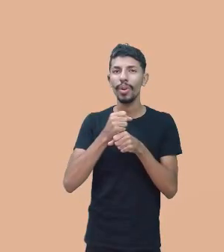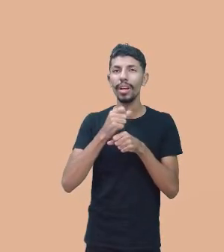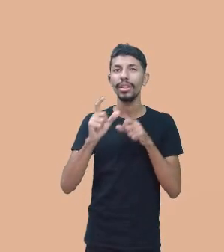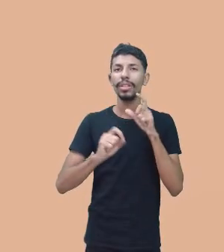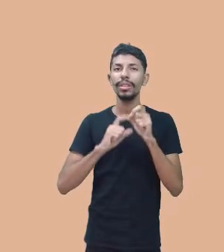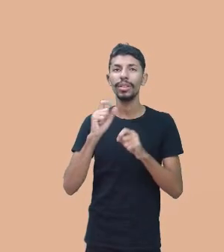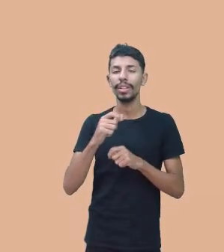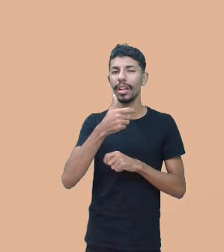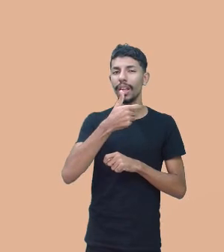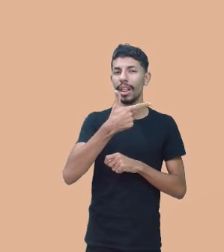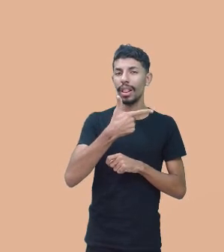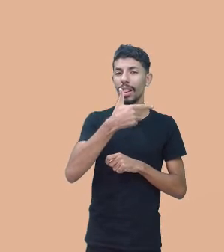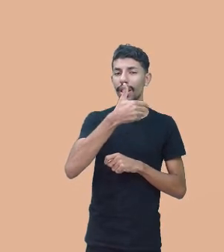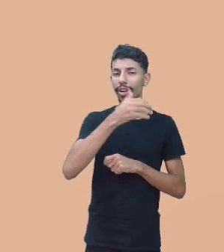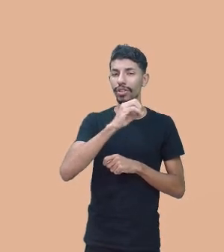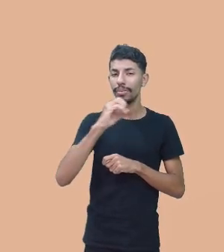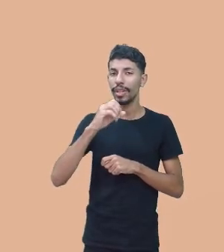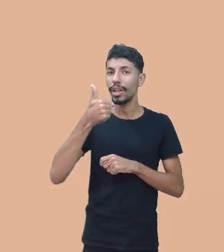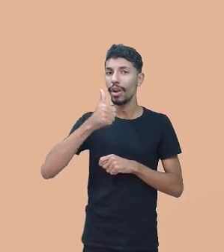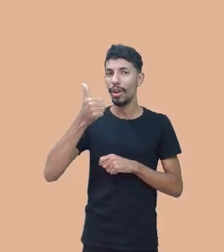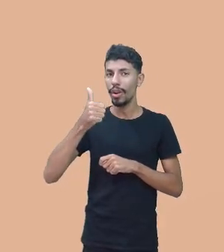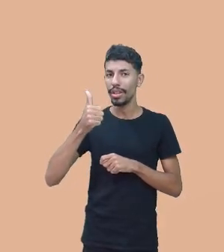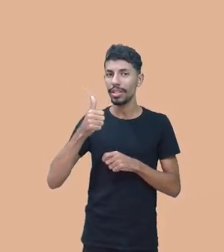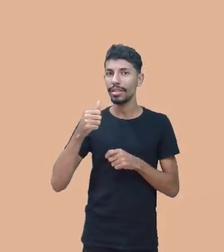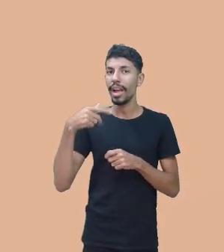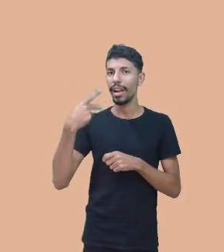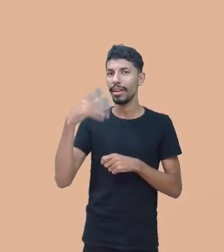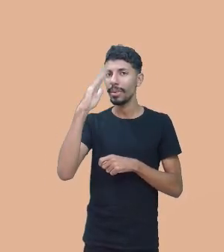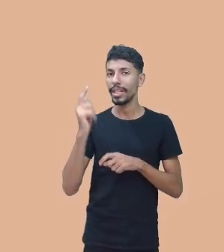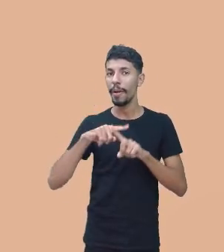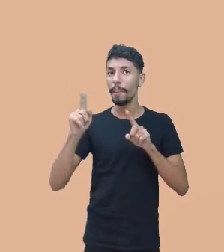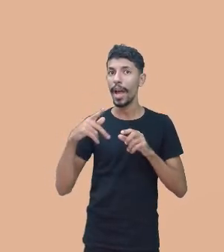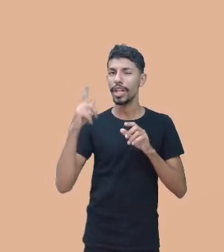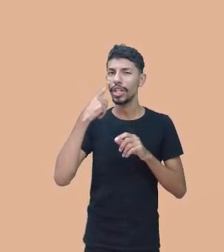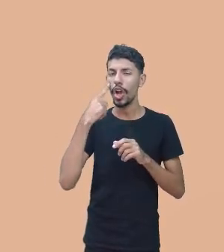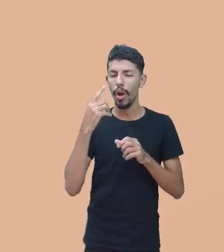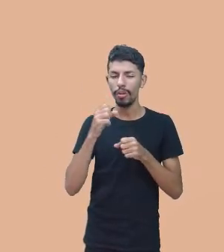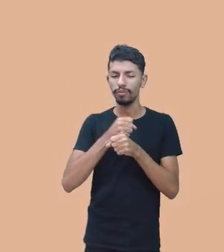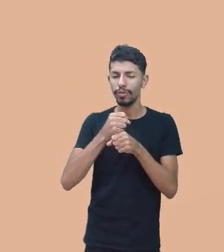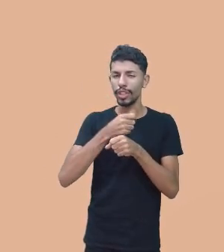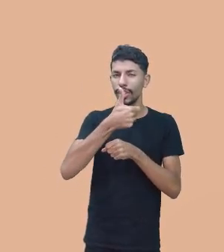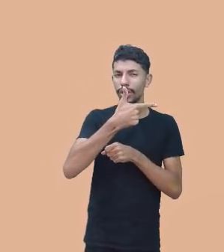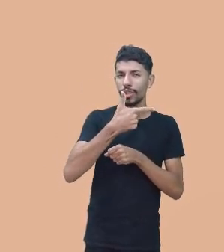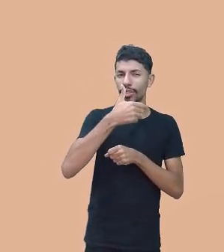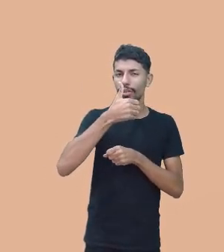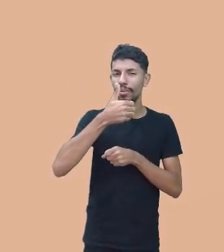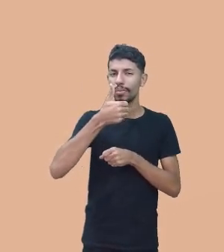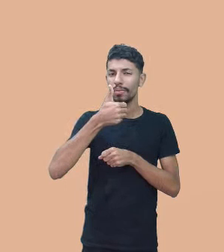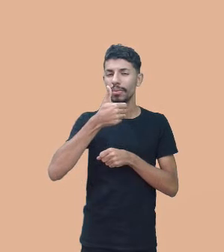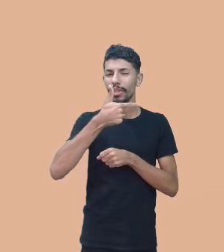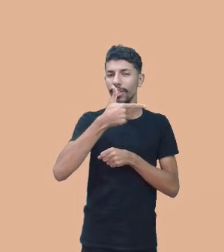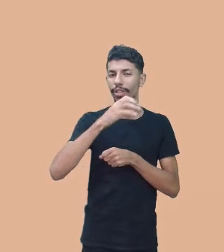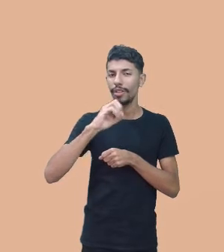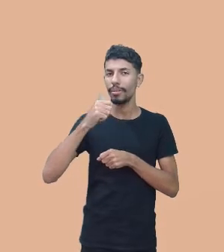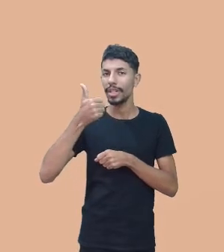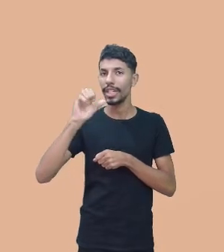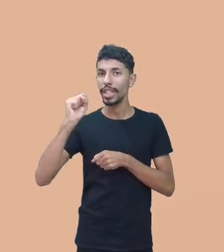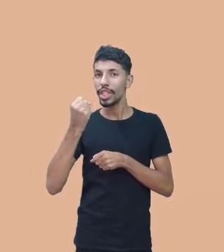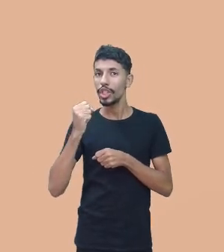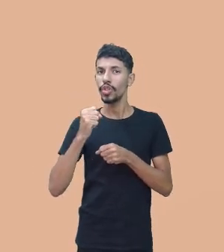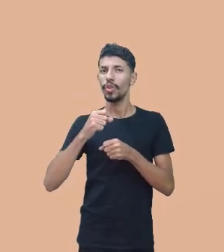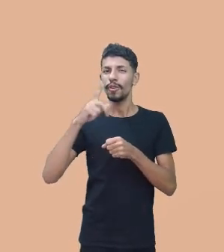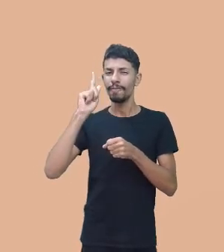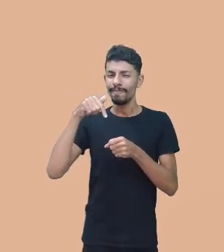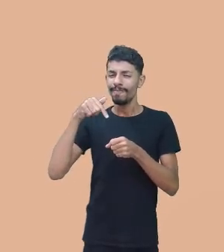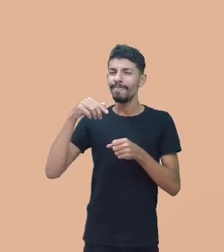né, nacionalmente, mas foi em 2018 que ele estourou nacionalmente e todo mundo começou a pesquisar o que é